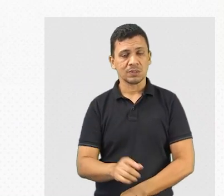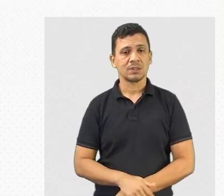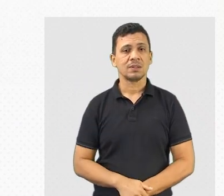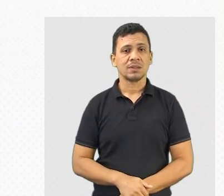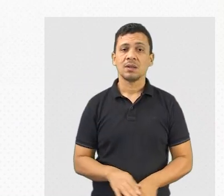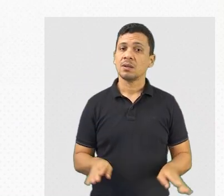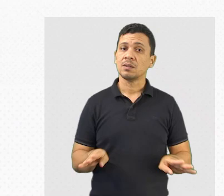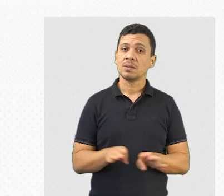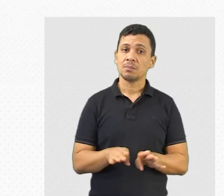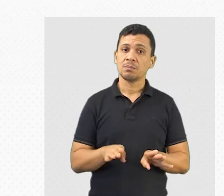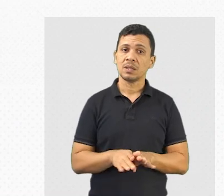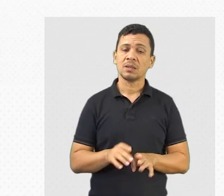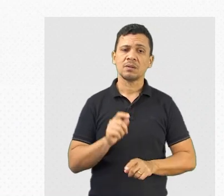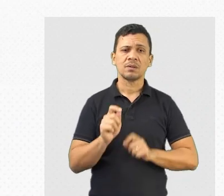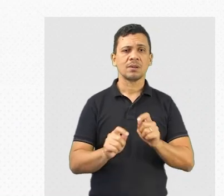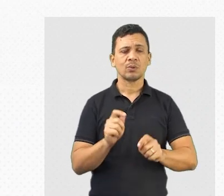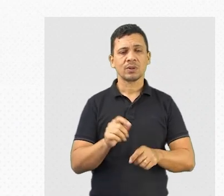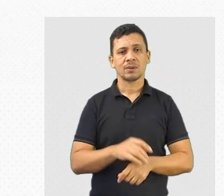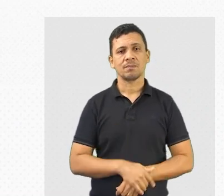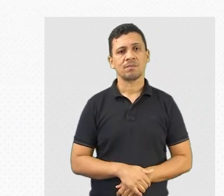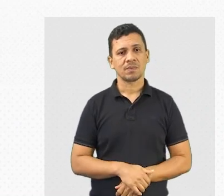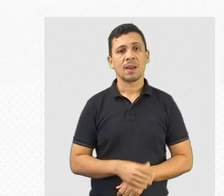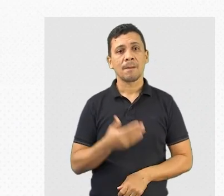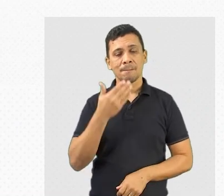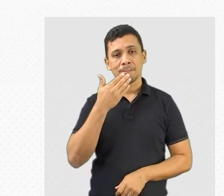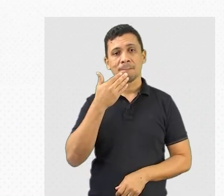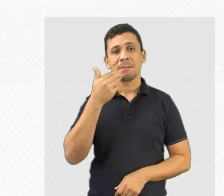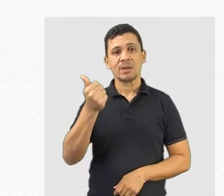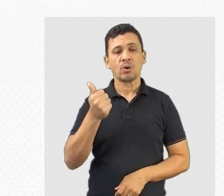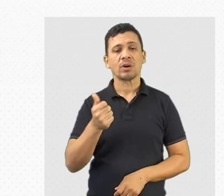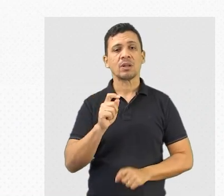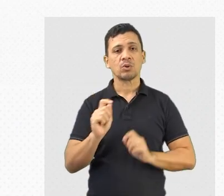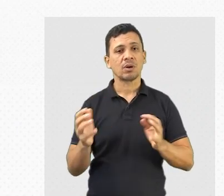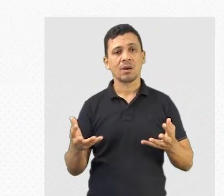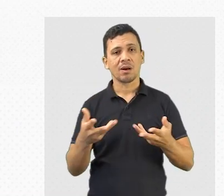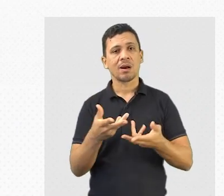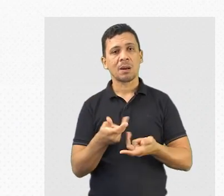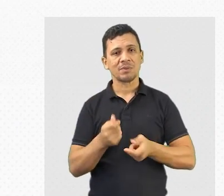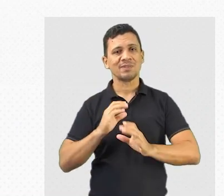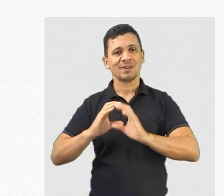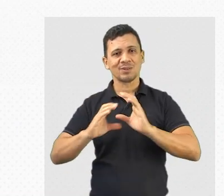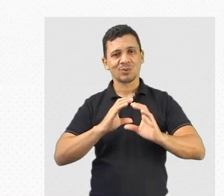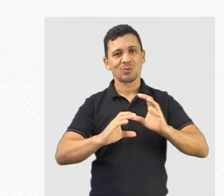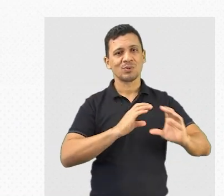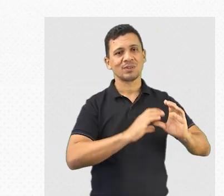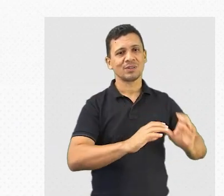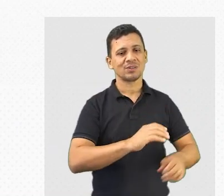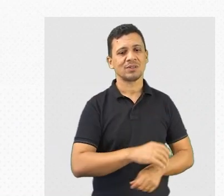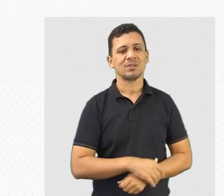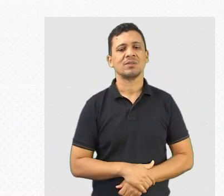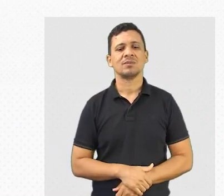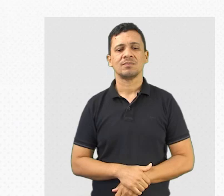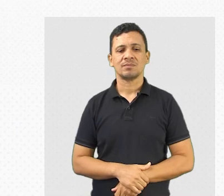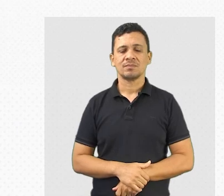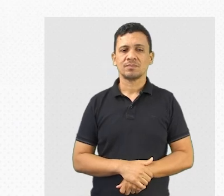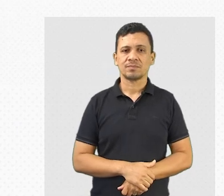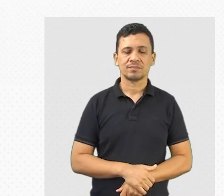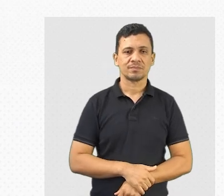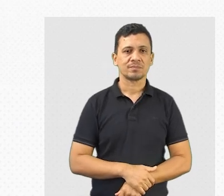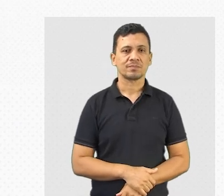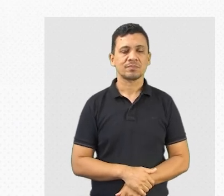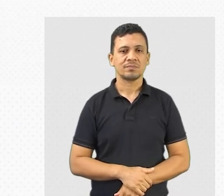vamos, obviamente, trabalhar com a melhoria das nossas habilidades comunicativas. Listening, pronunciation, que está